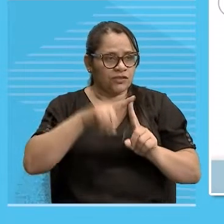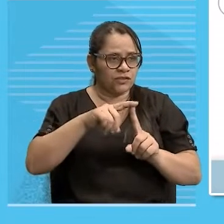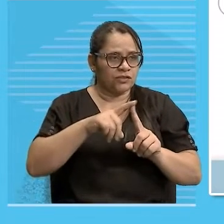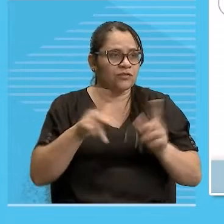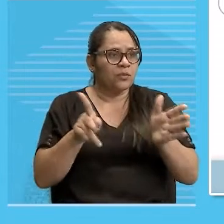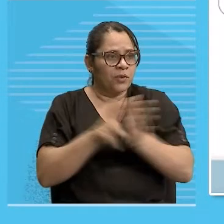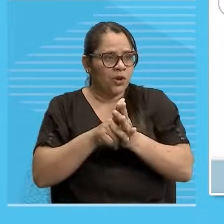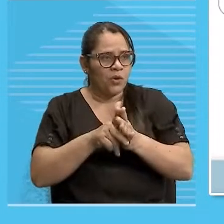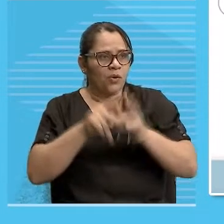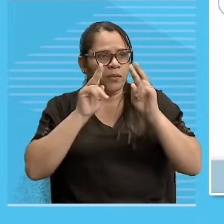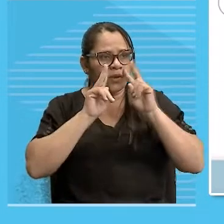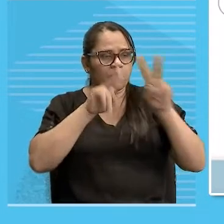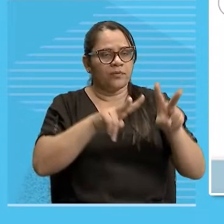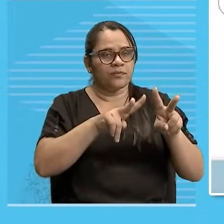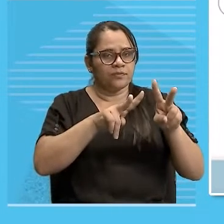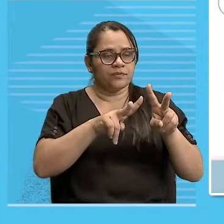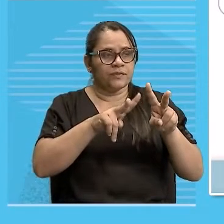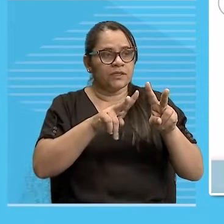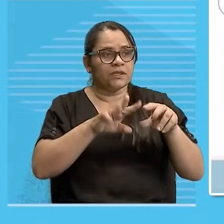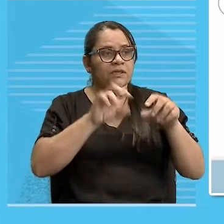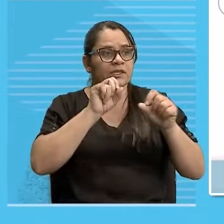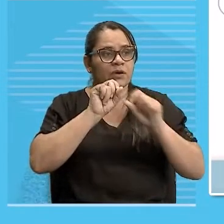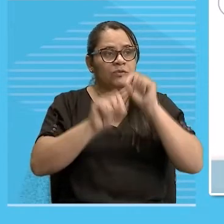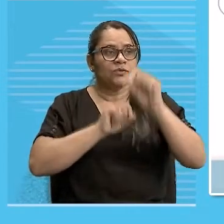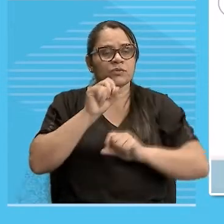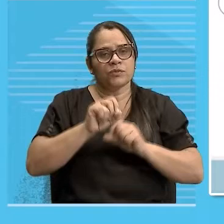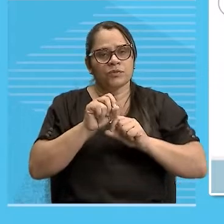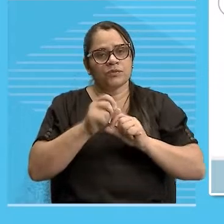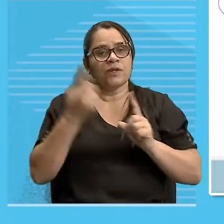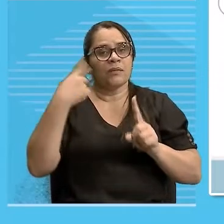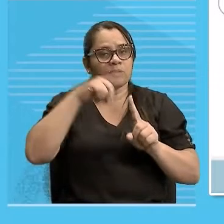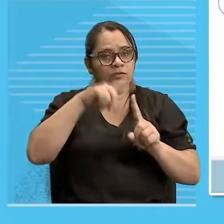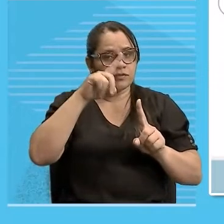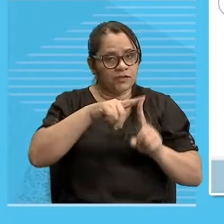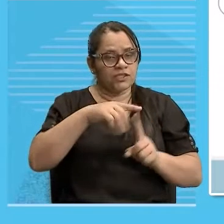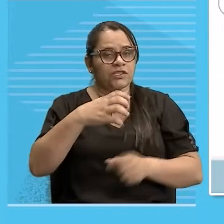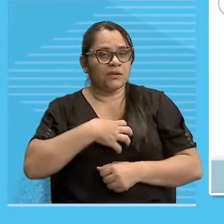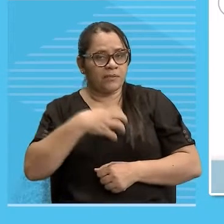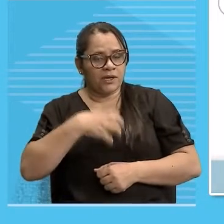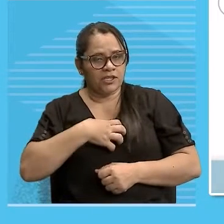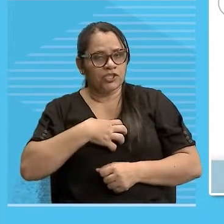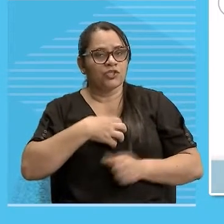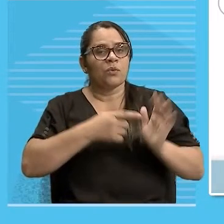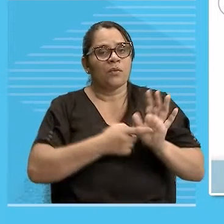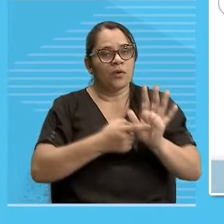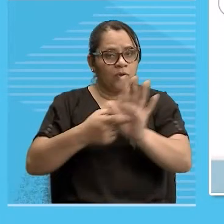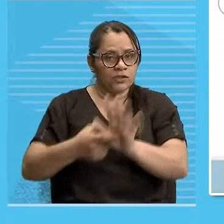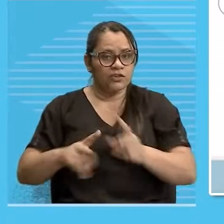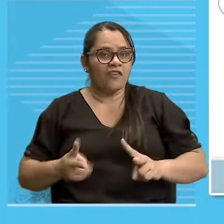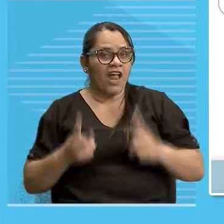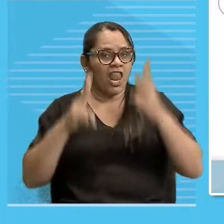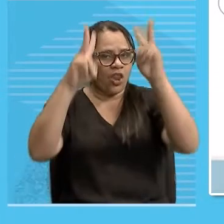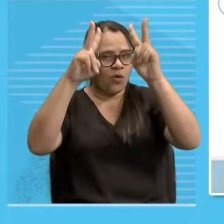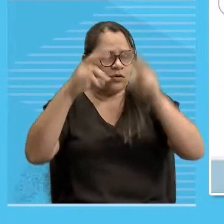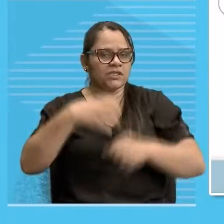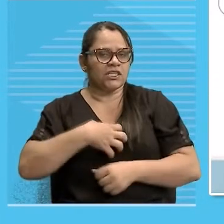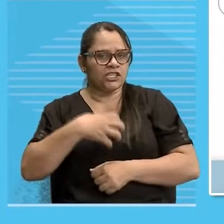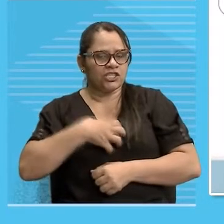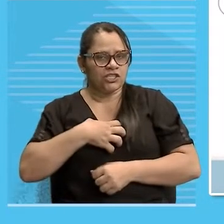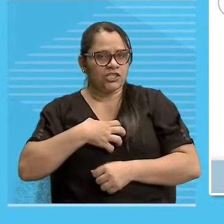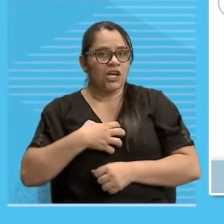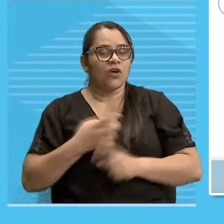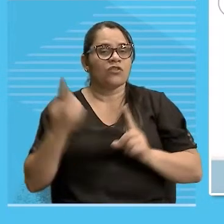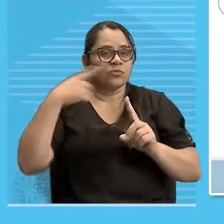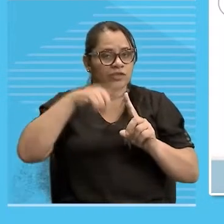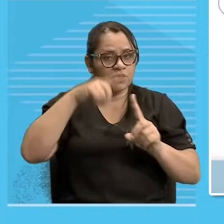do ponto de vista semântico, toda interjeição tem que apresentar uma ideia, um valor de sentido, tá? Do ponto de vista morfológico,